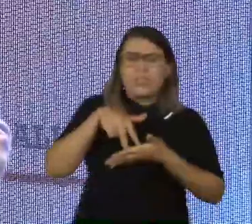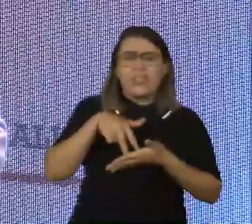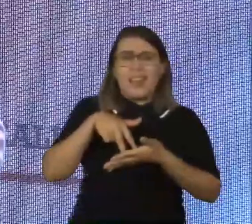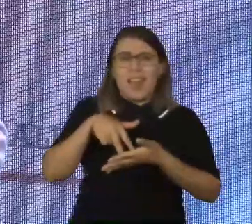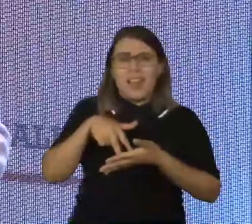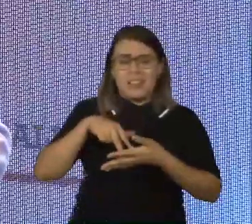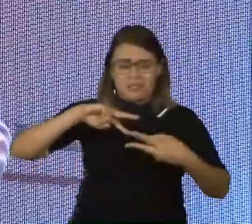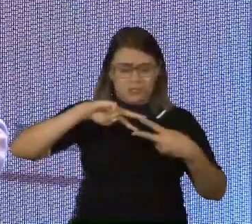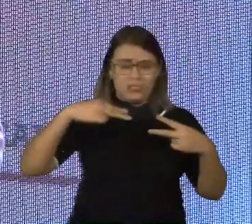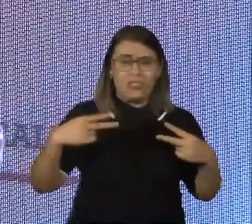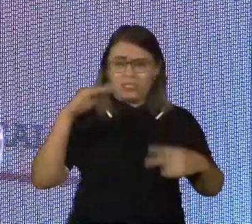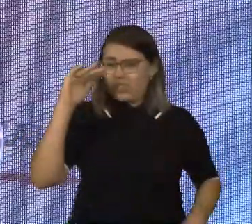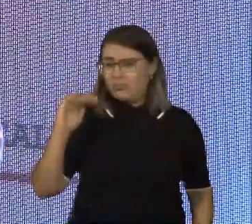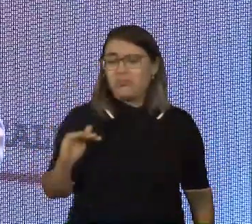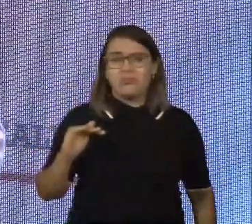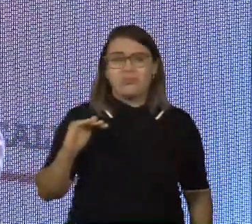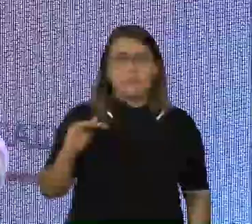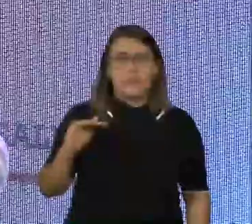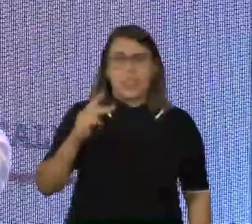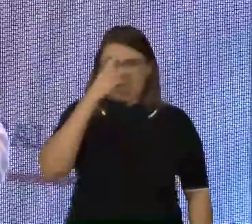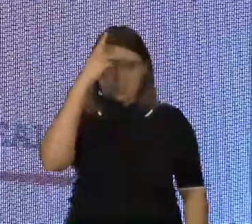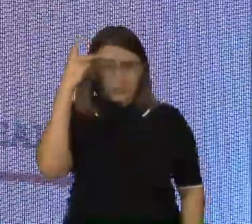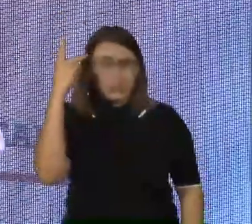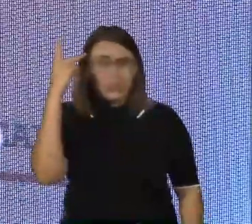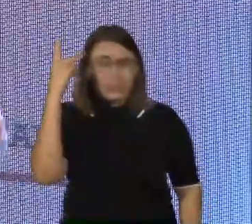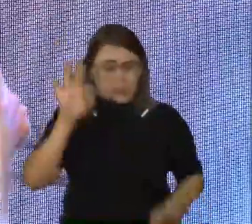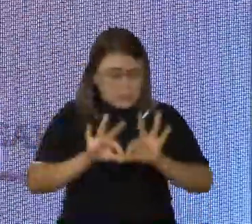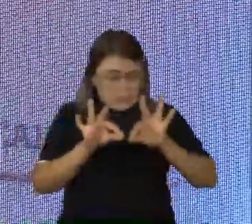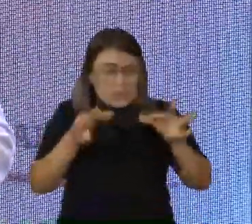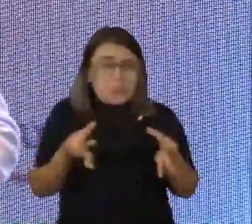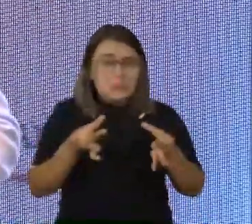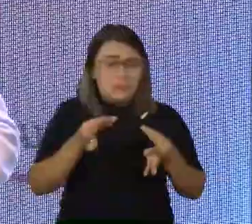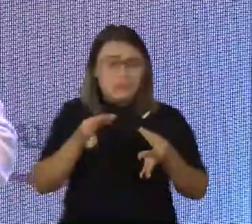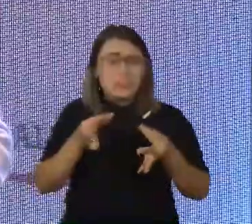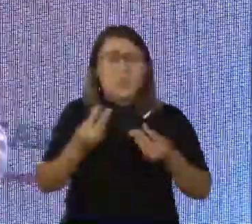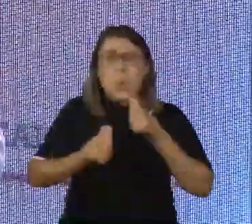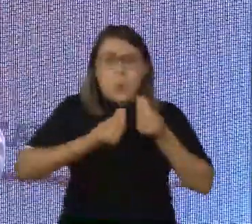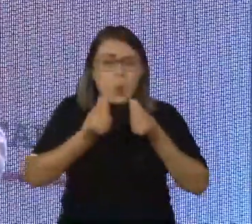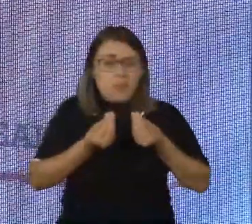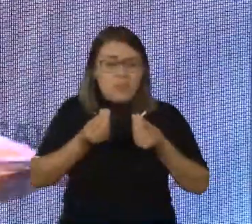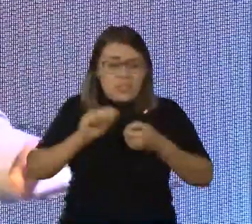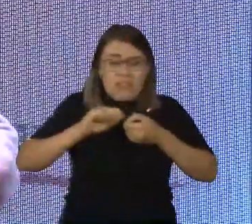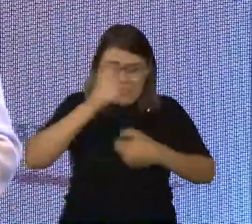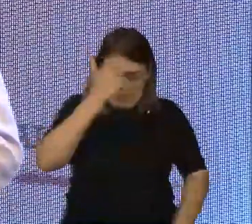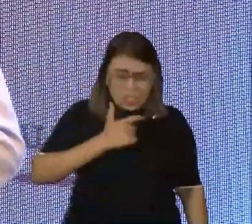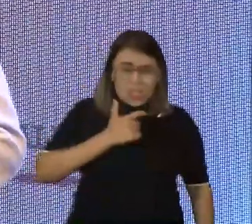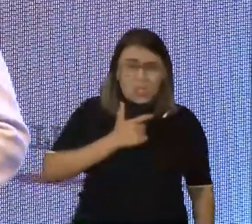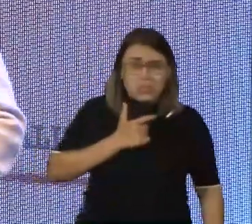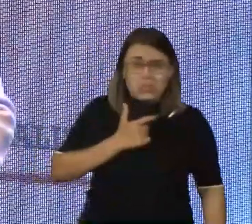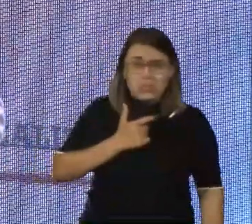as expectativas em relação a nós. E quando realizamos uma simples tarefa, somos vistos como